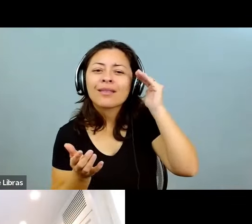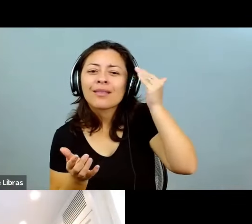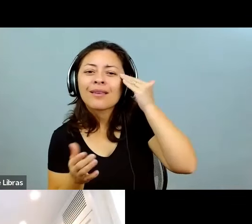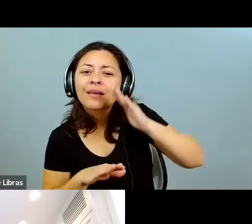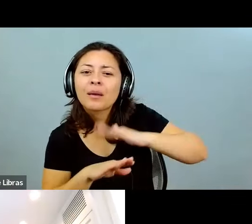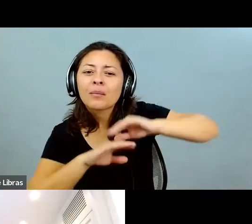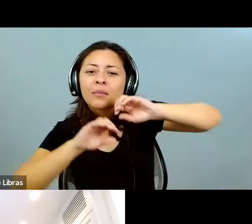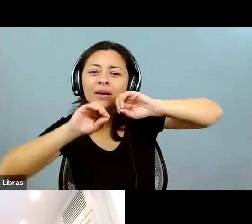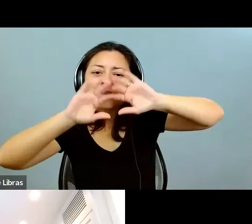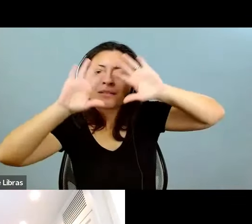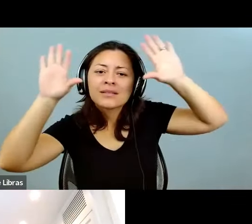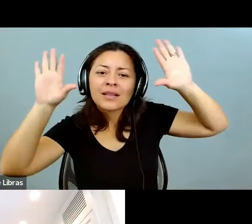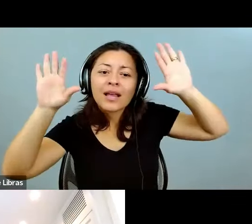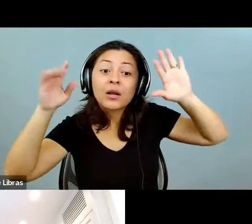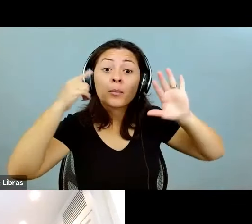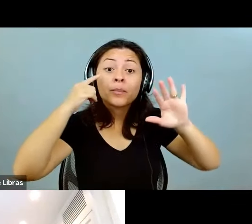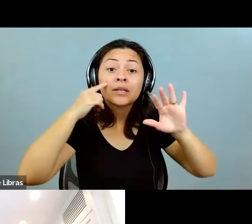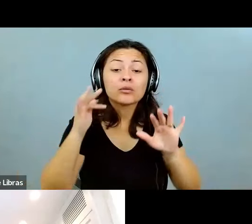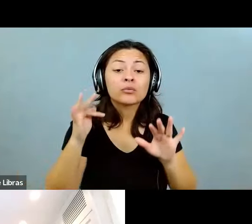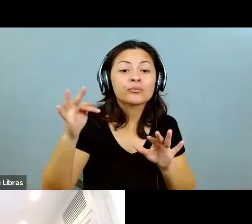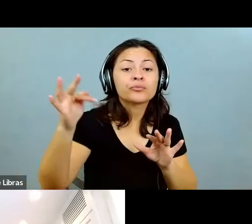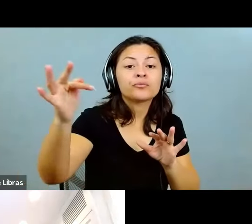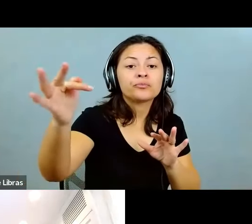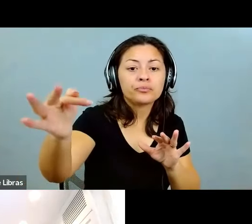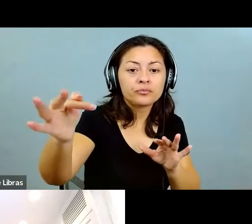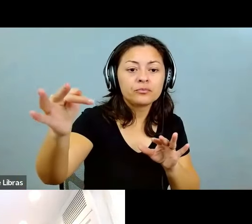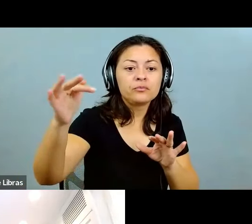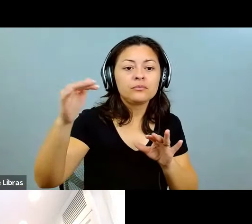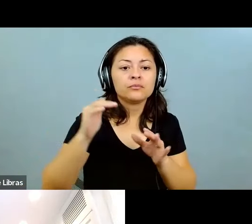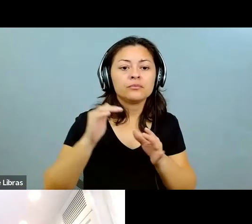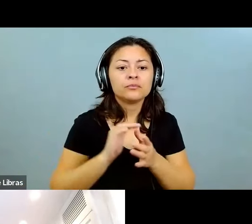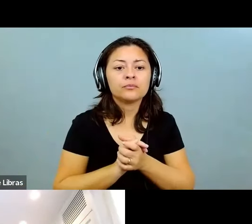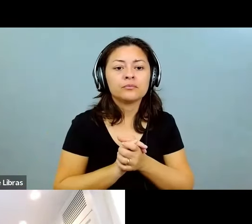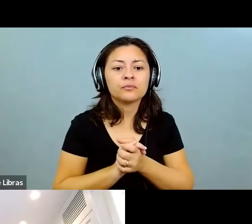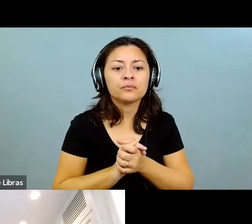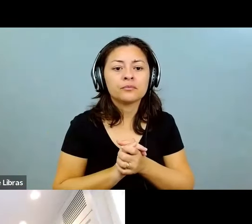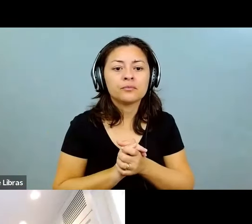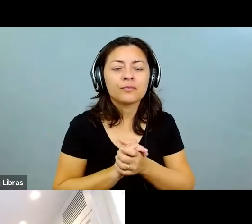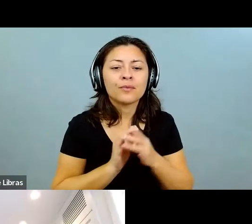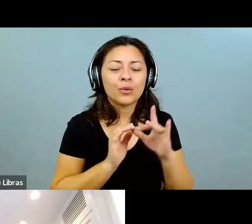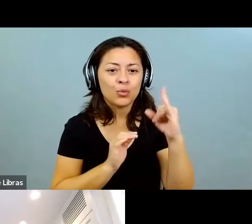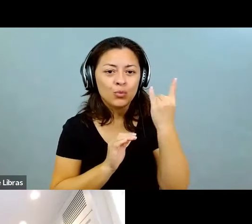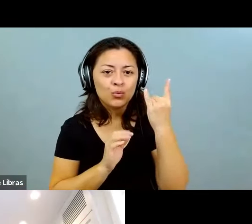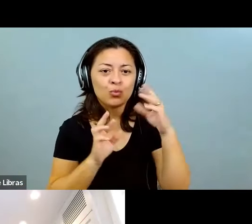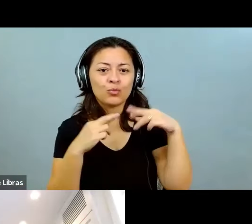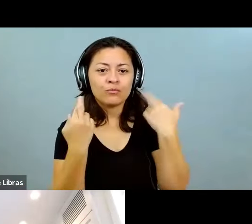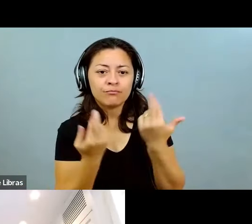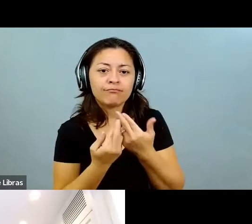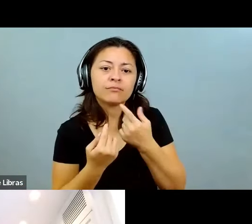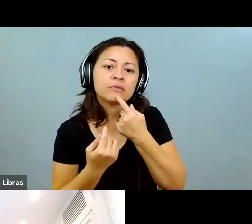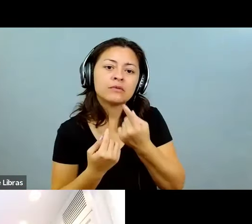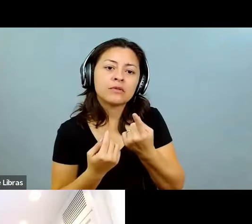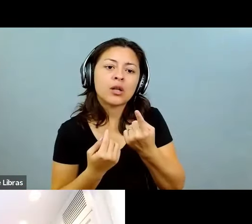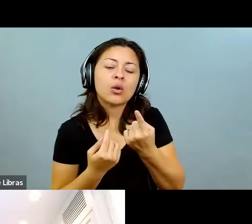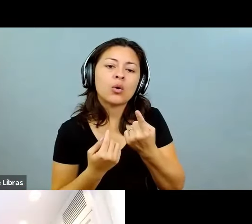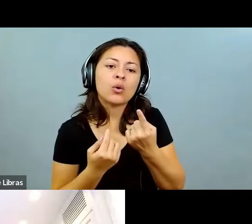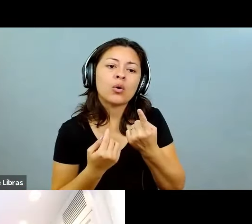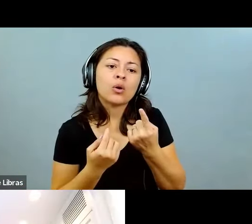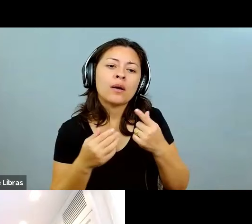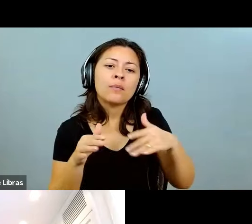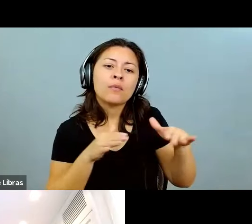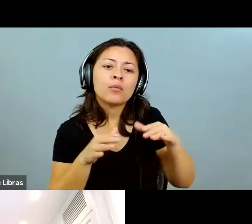movimento mais de longo prazo aqui da empresa né a gente a gente até falou acho que no último conference Call a gente viu esse movimento do do grupo chefer eh